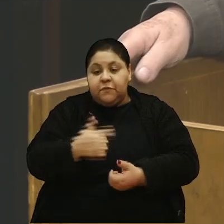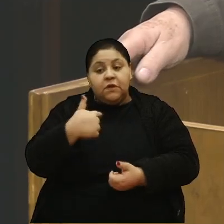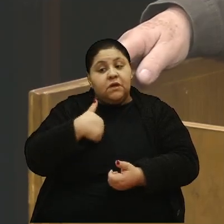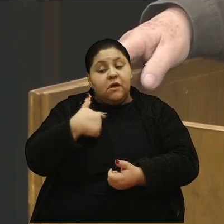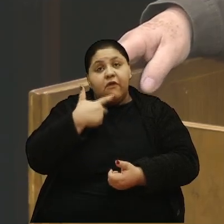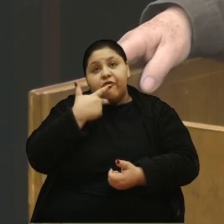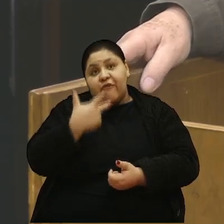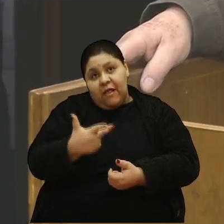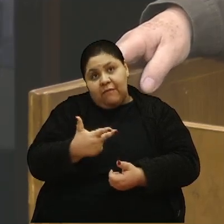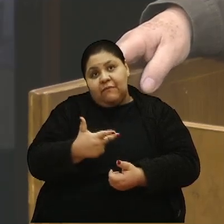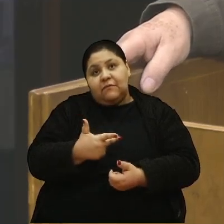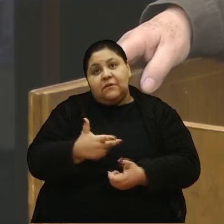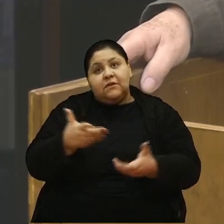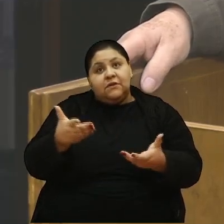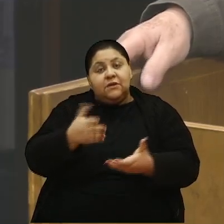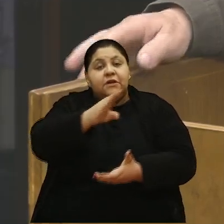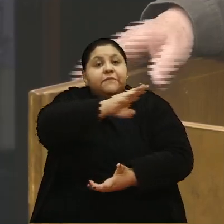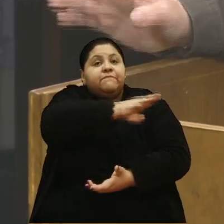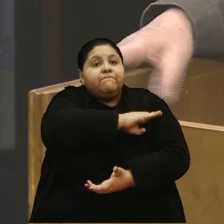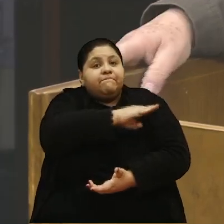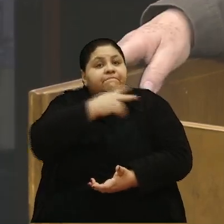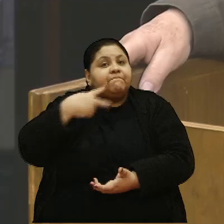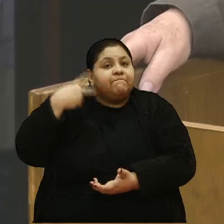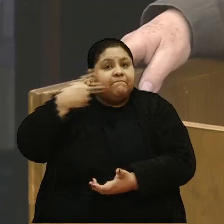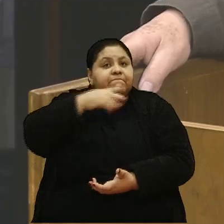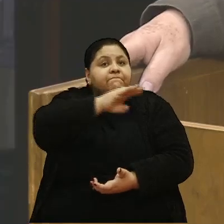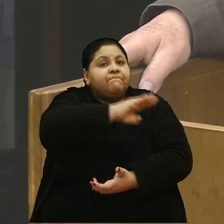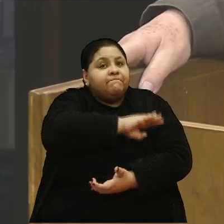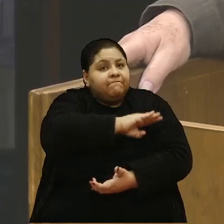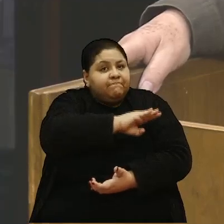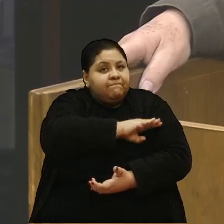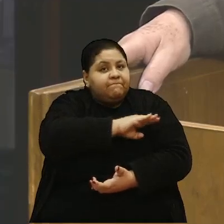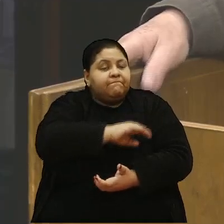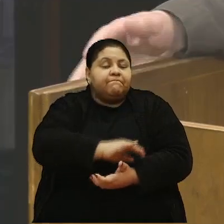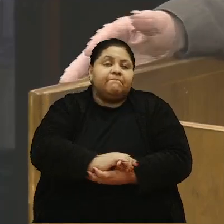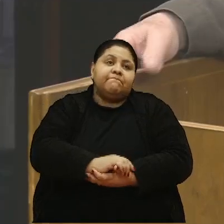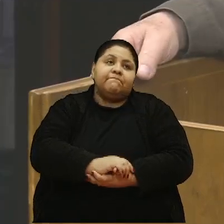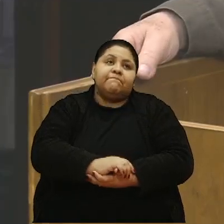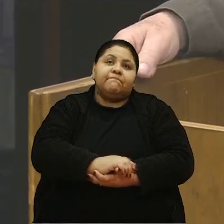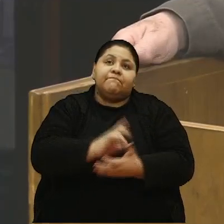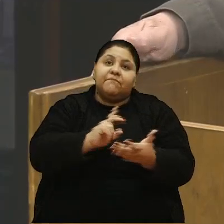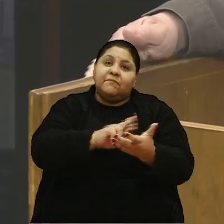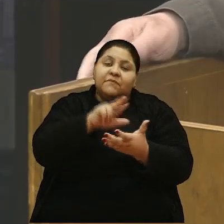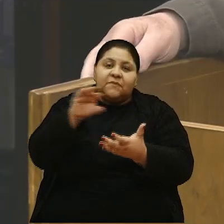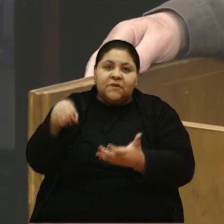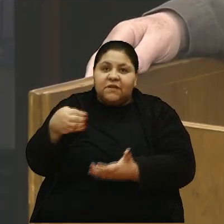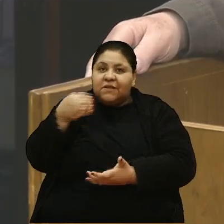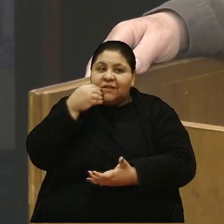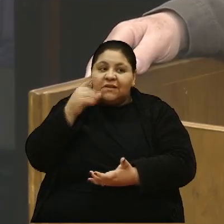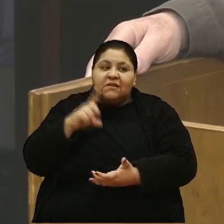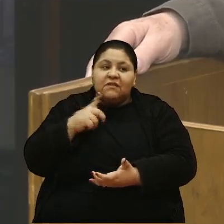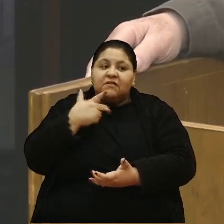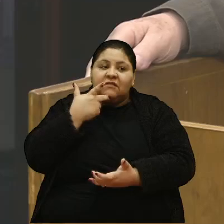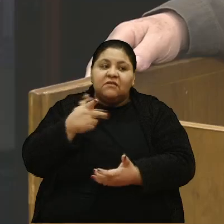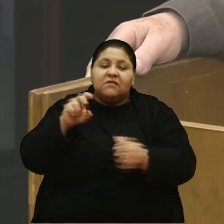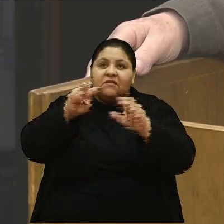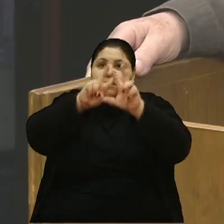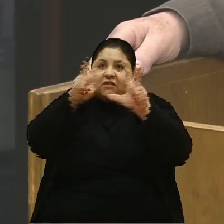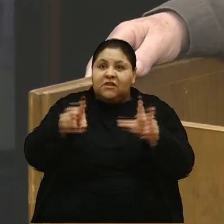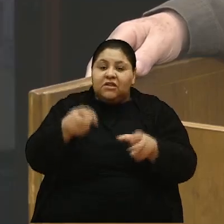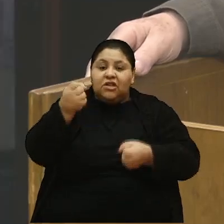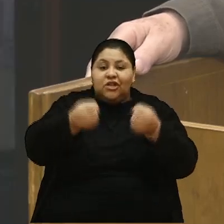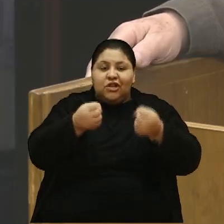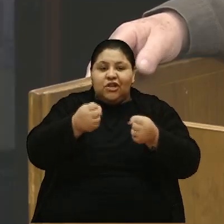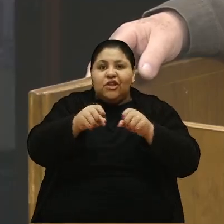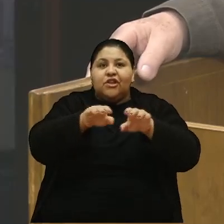diria, Capitão Ramon, vereador Capitão Ramon, que em várias oportunidades tenho levantado aqui o assunto do trânsito, que é uma